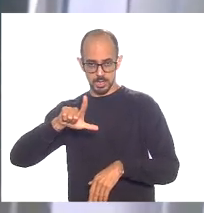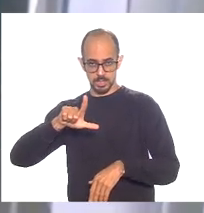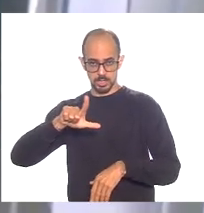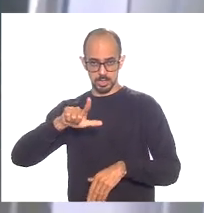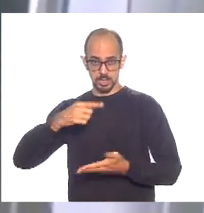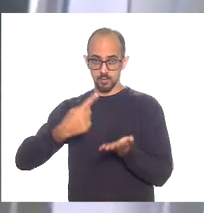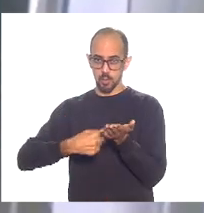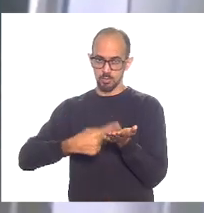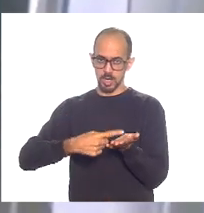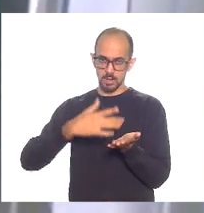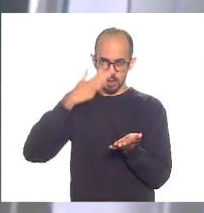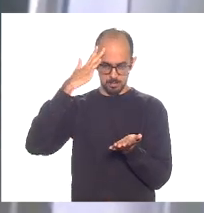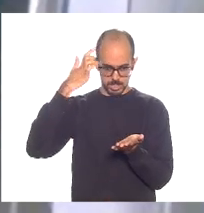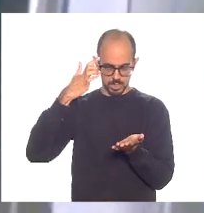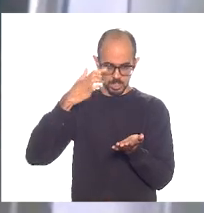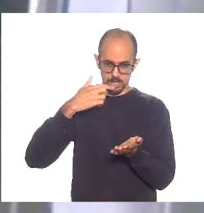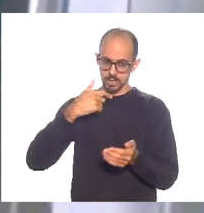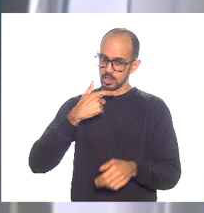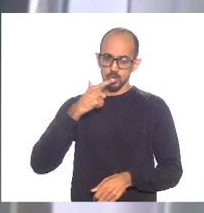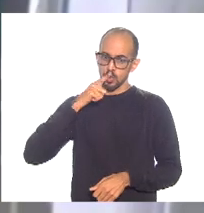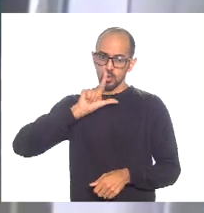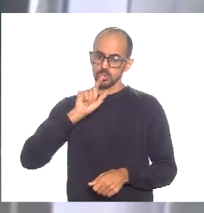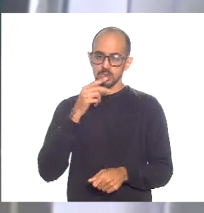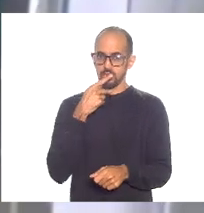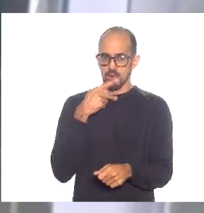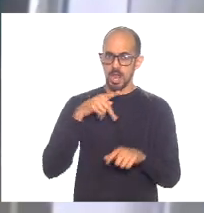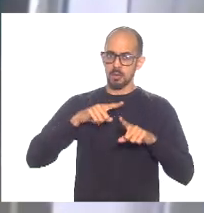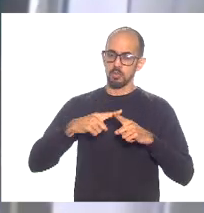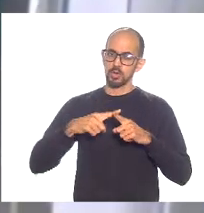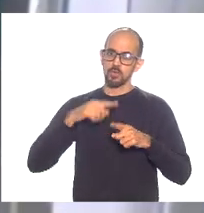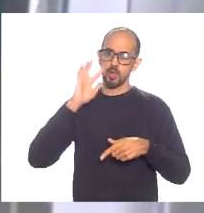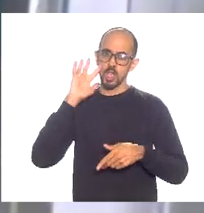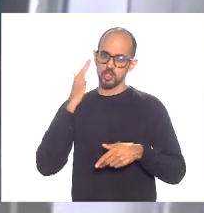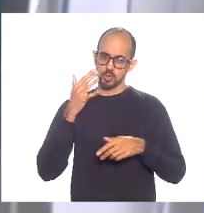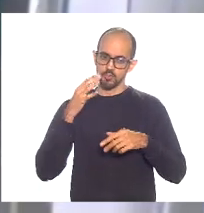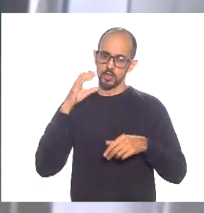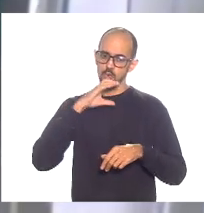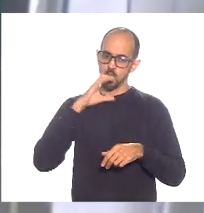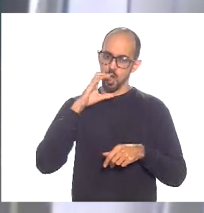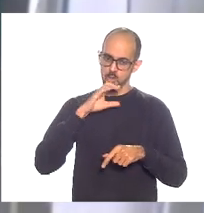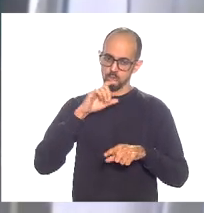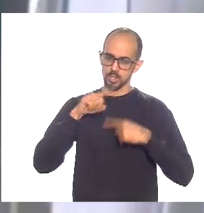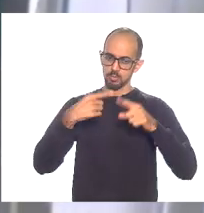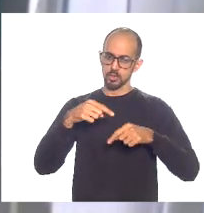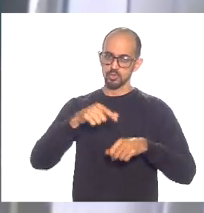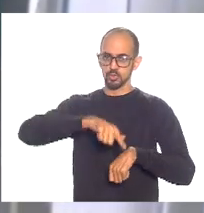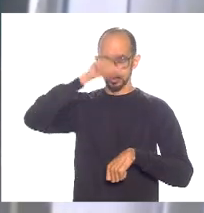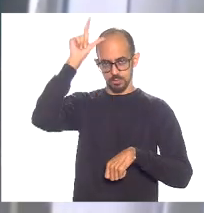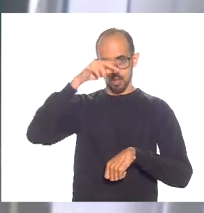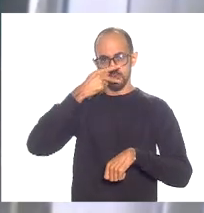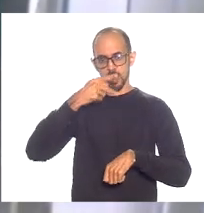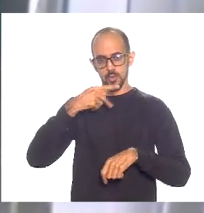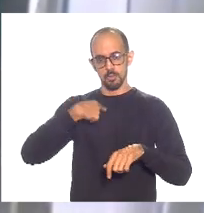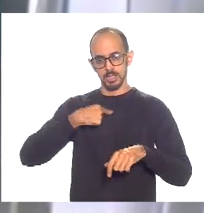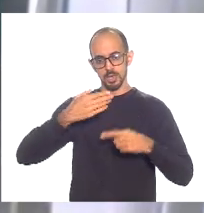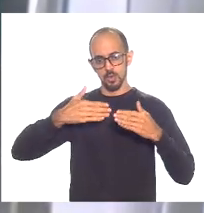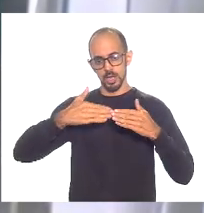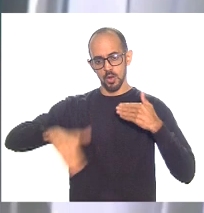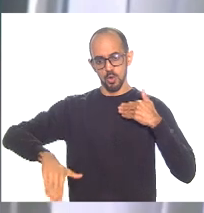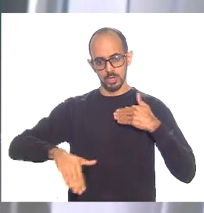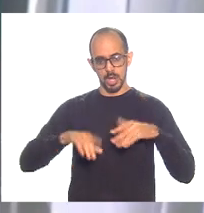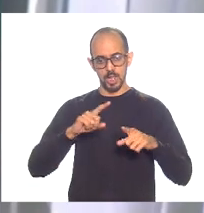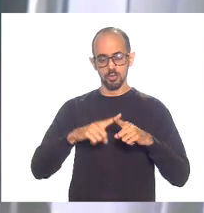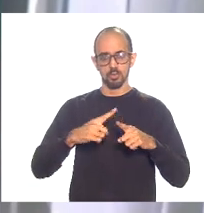eu não tive a oportunidade de falar porque a questão foi resolvida logo depois da intervenção do deputado Luiz Paulo, mas eu era contrário a essa